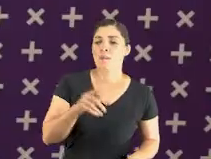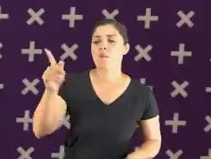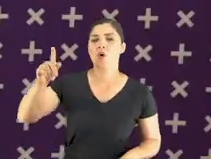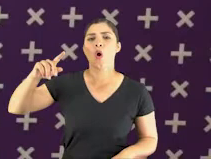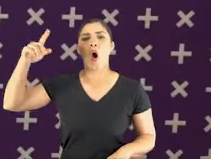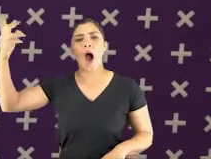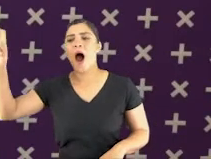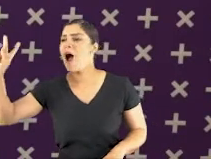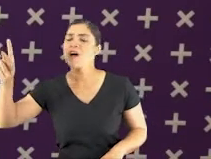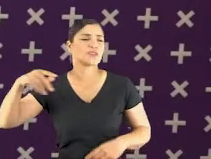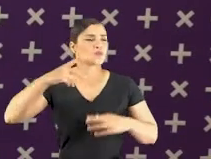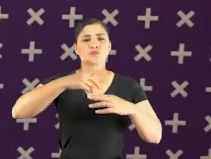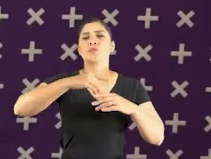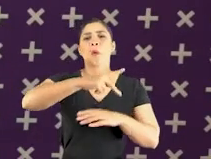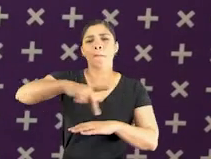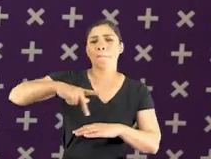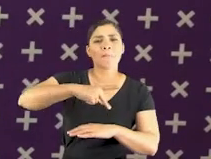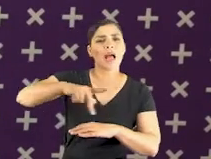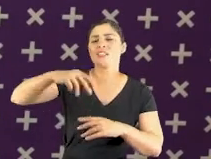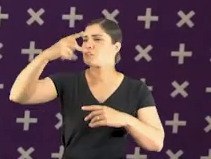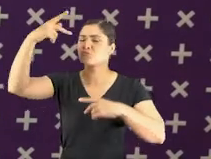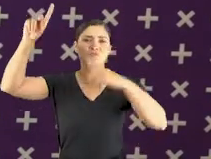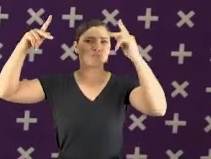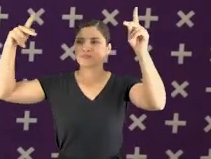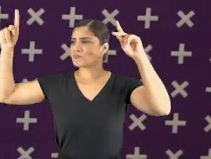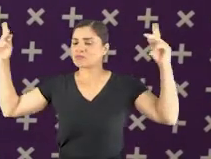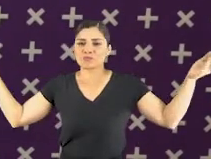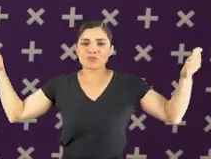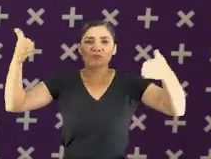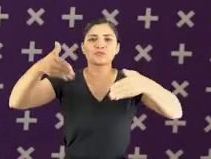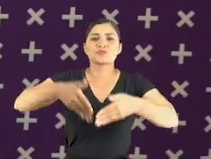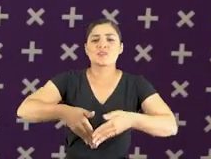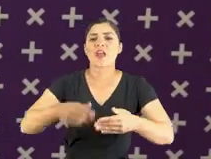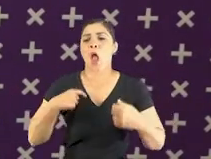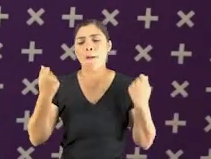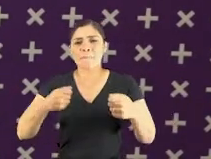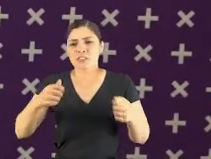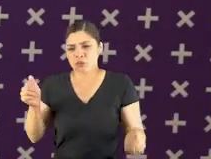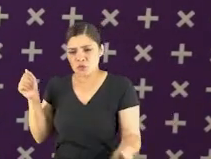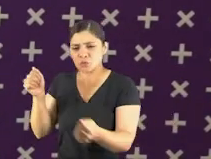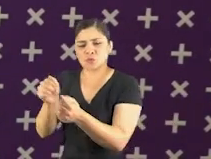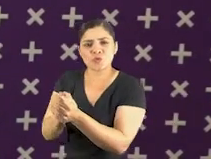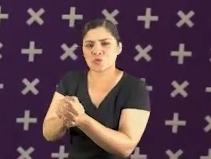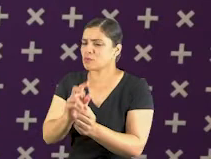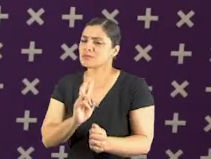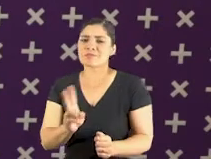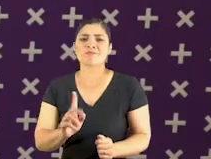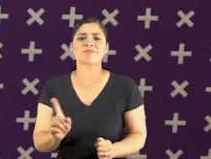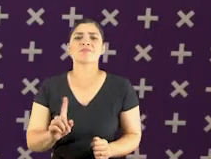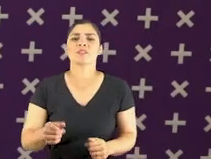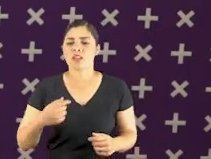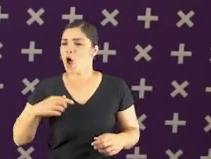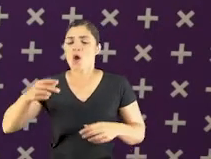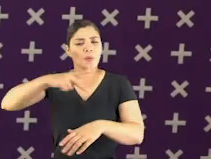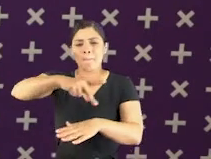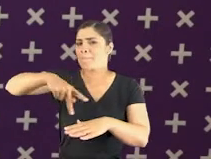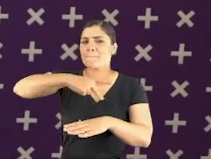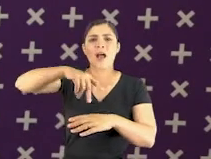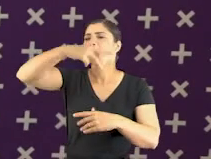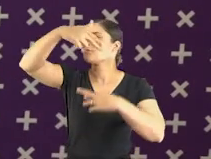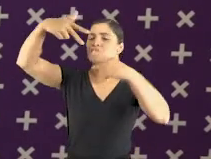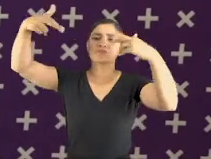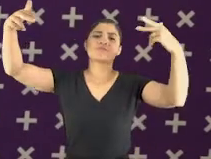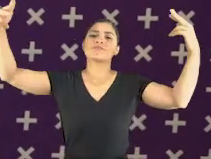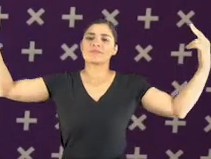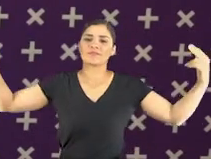pessoa na África uma pessoa no interior do Brasil não é mais aquilo que eu preciso estar próximo da pessoa é um mundo novo lá e